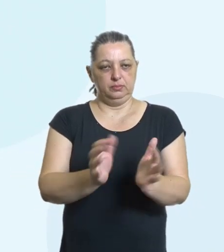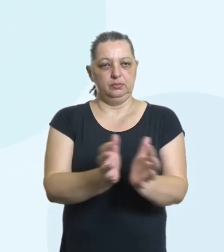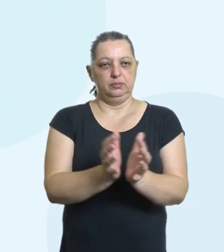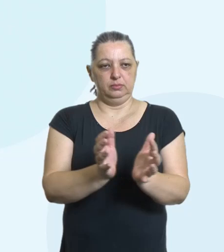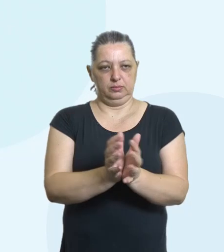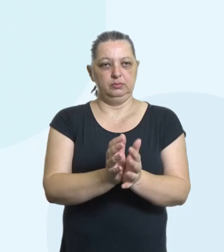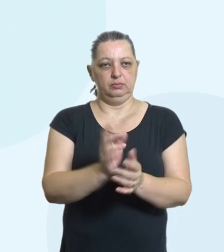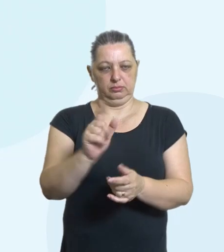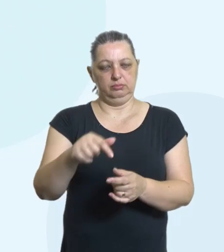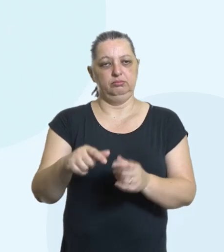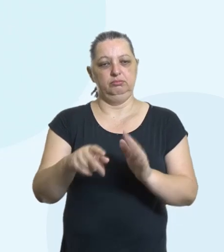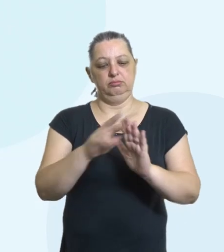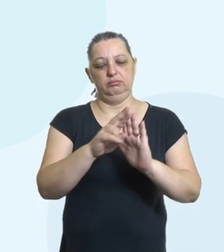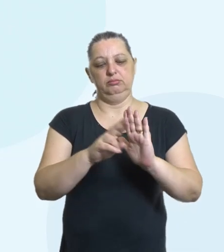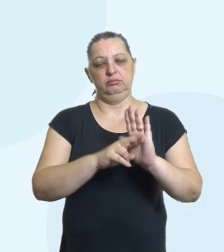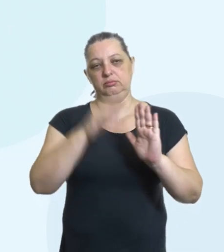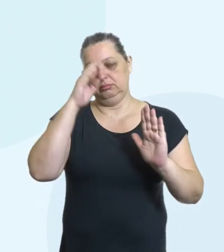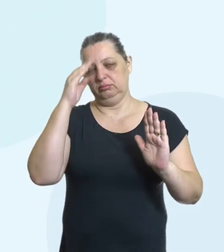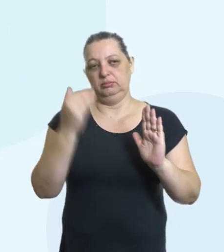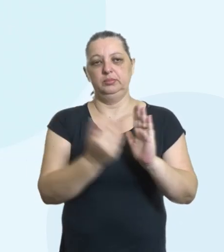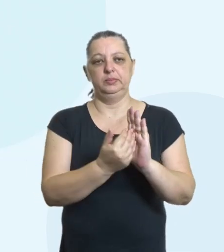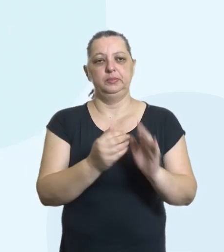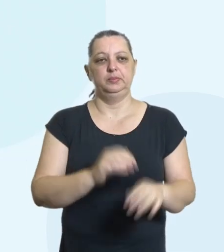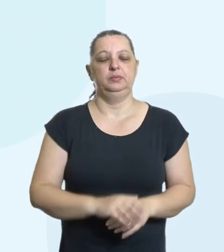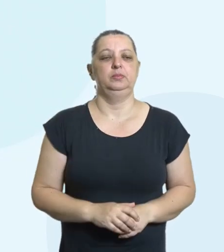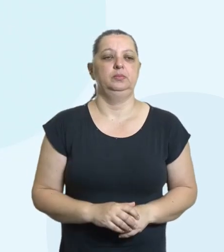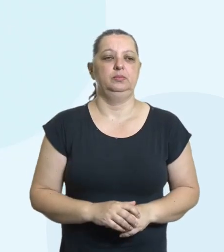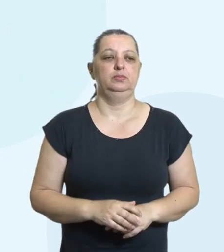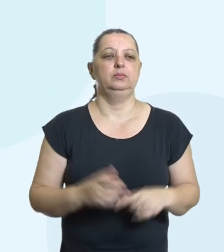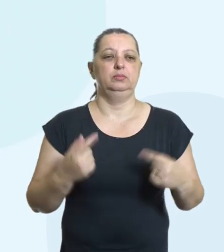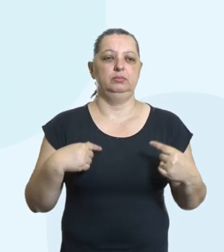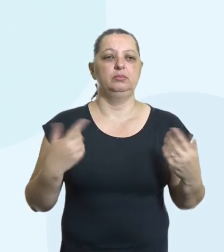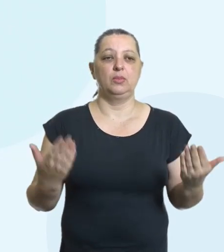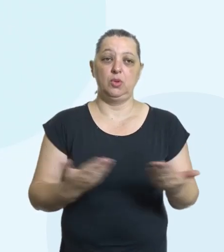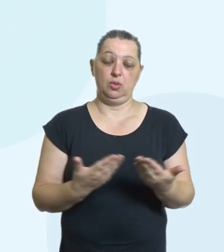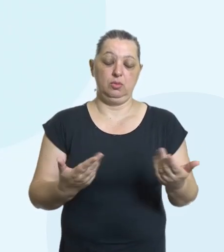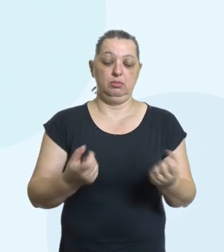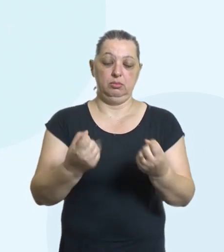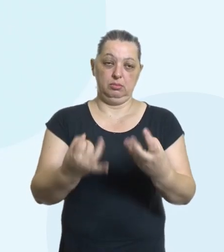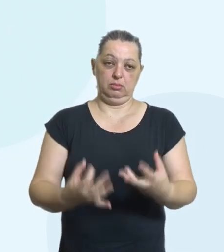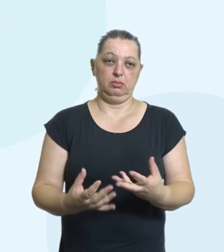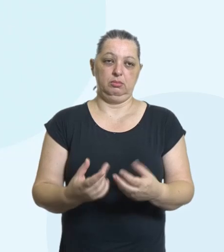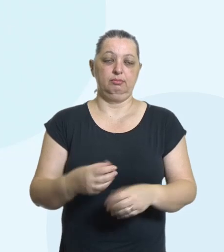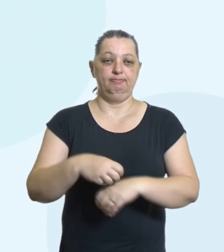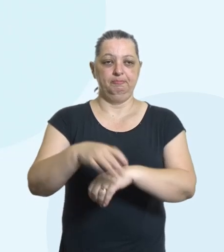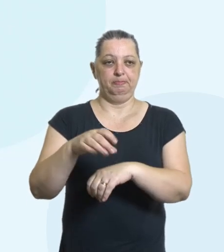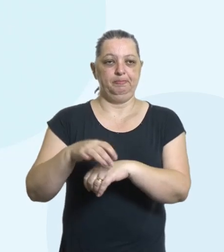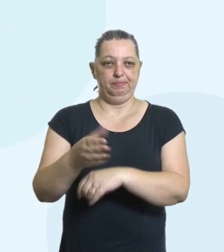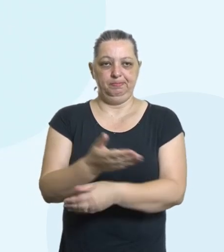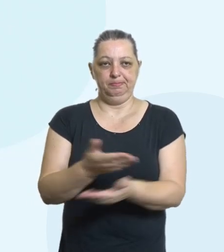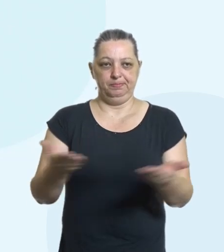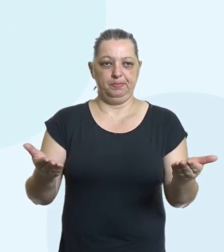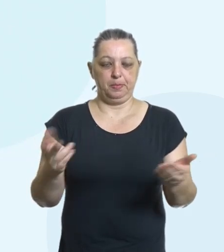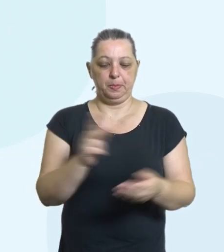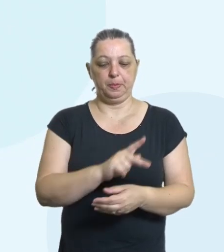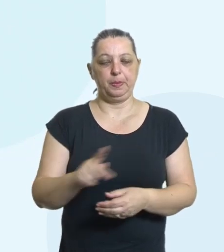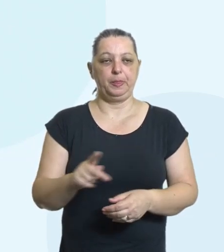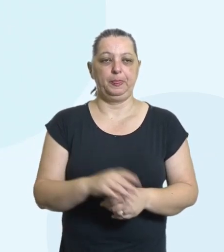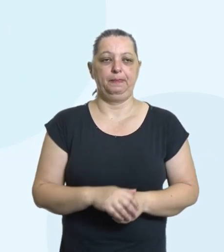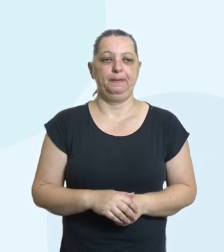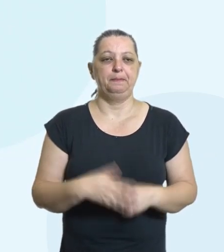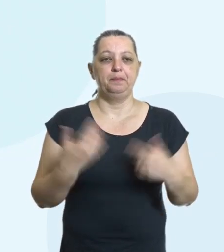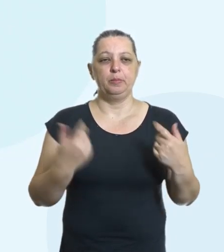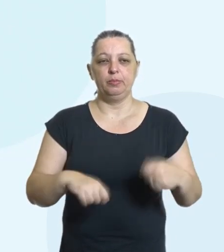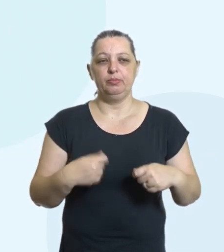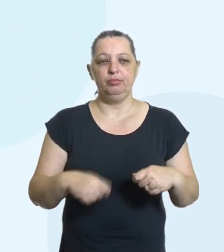esses critérios. Sobre isso, eu não vou me deter hoje aqui. Eu vou dar algumas dicas para você, professor, que precisa